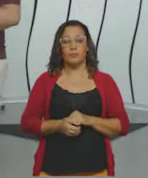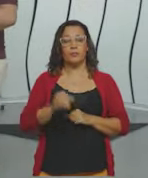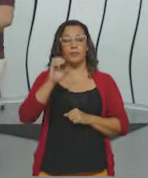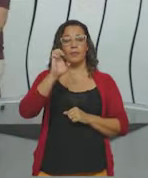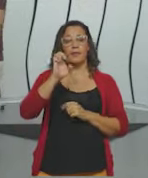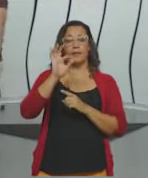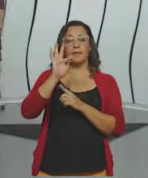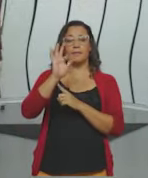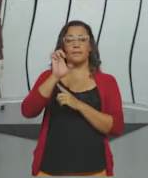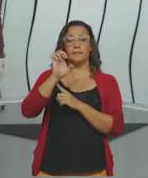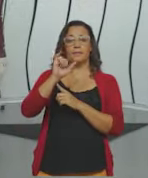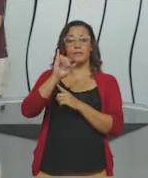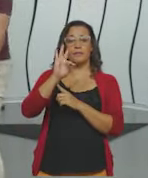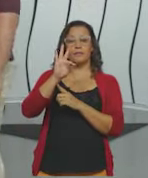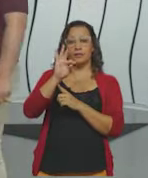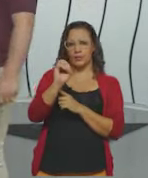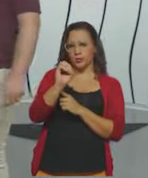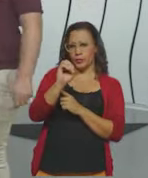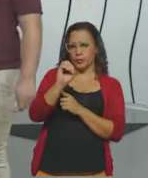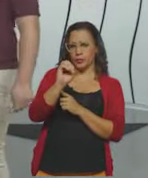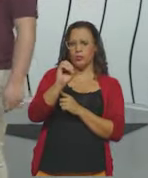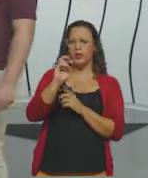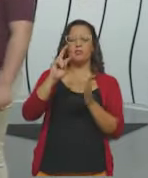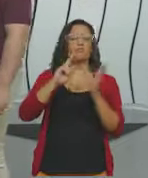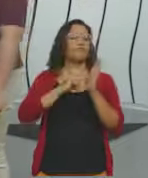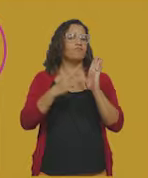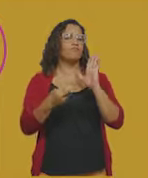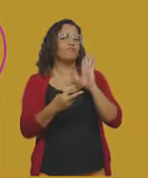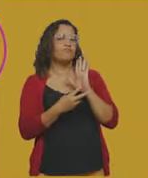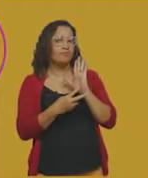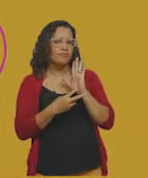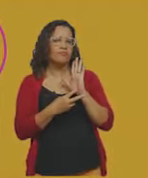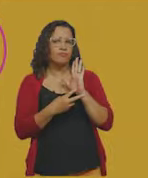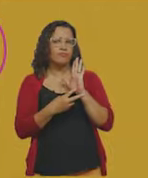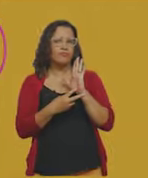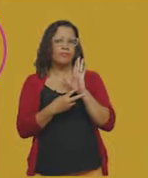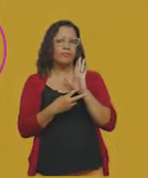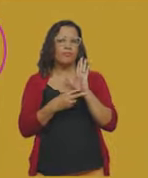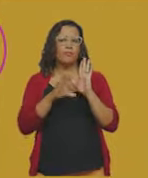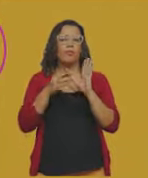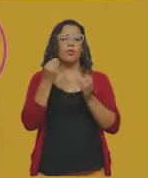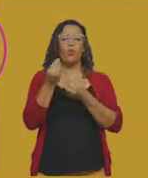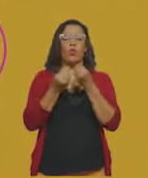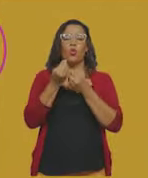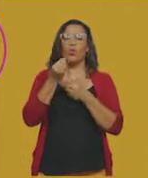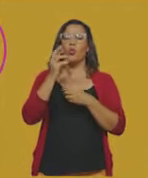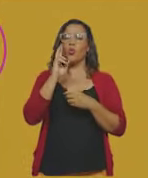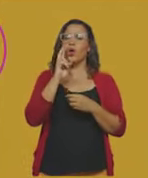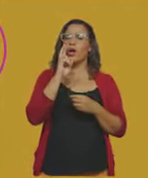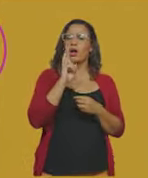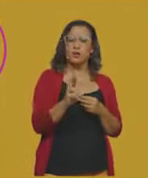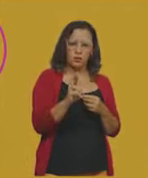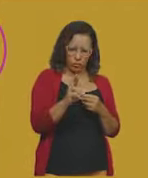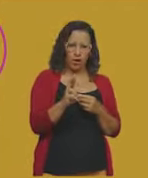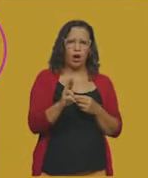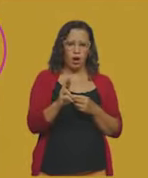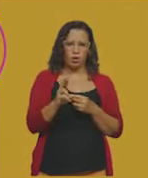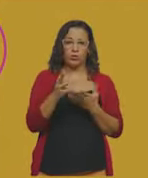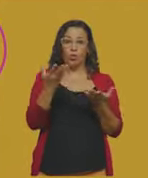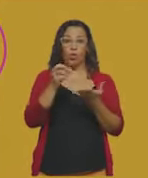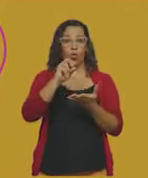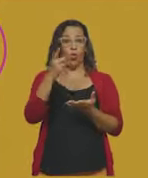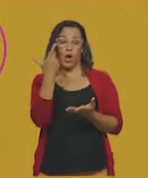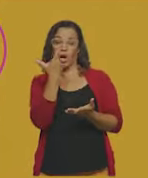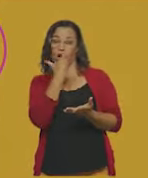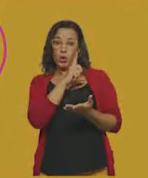Efeito. Efeito é o elemento que corresponde aos resultados pretendidos ou alcançados